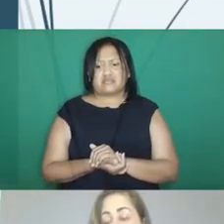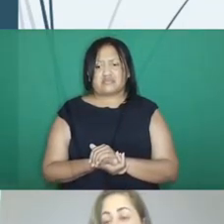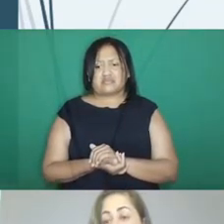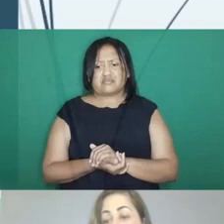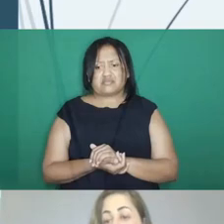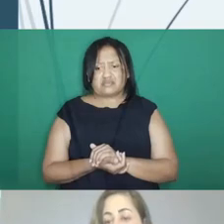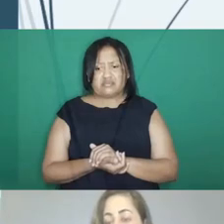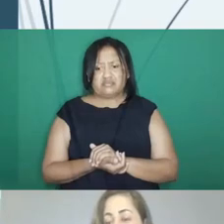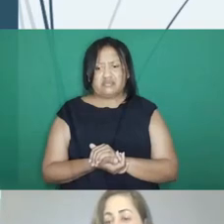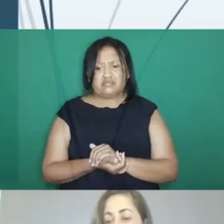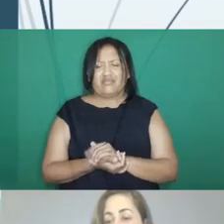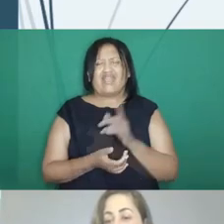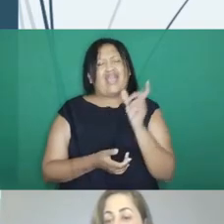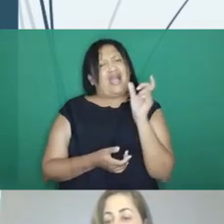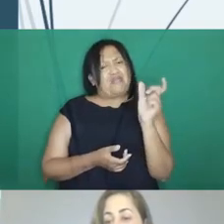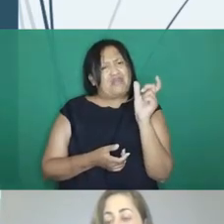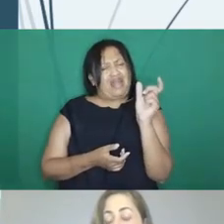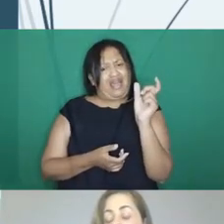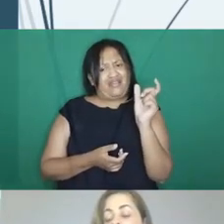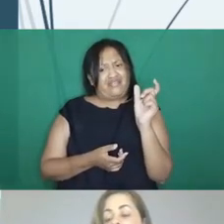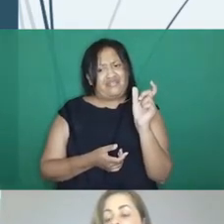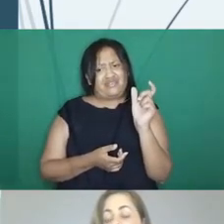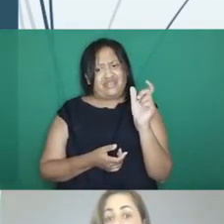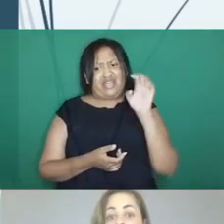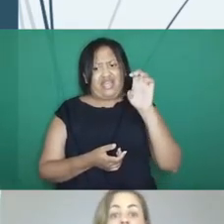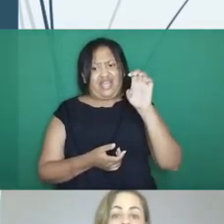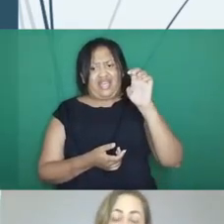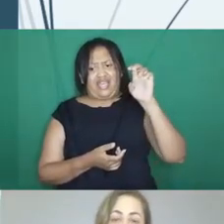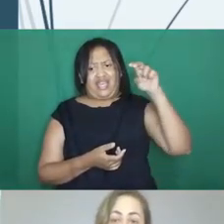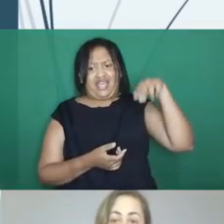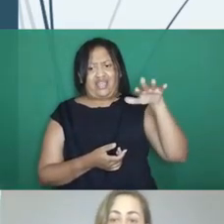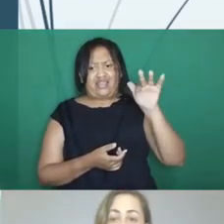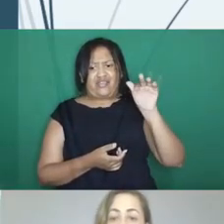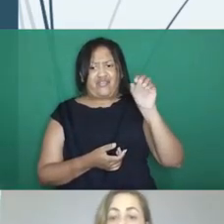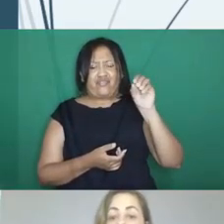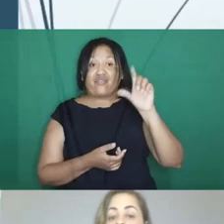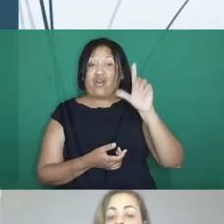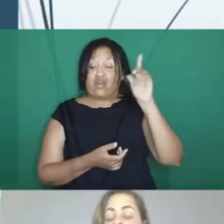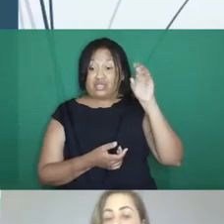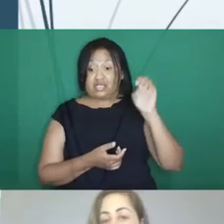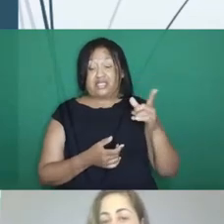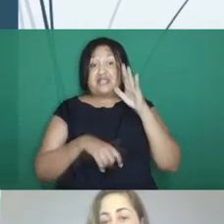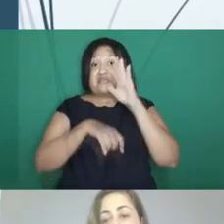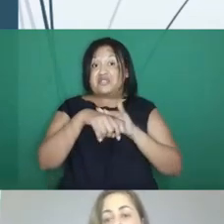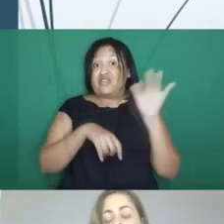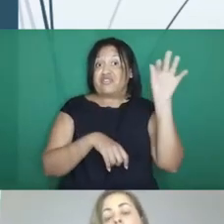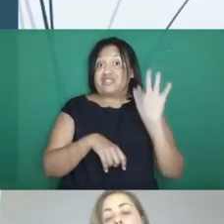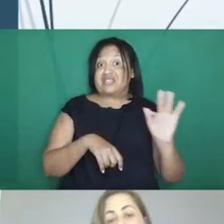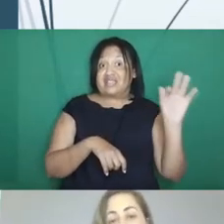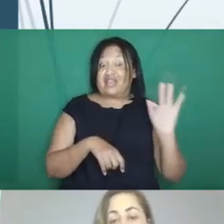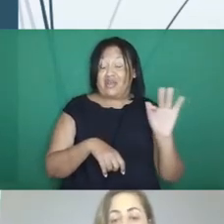recovery e forte essa palavra aí fortes ela significa esforços tá então ele pediu ajuda Federal